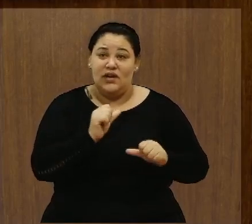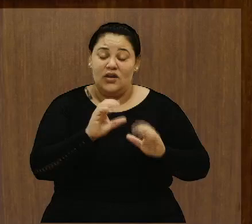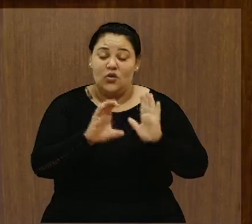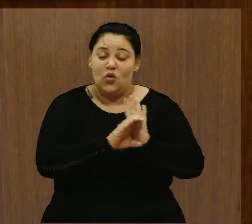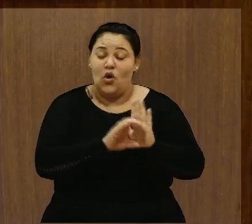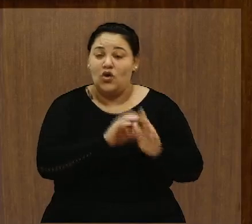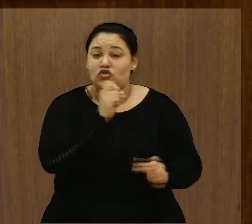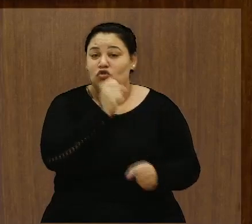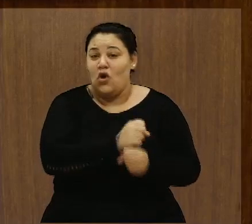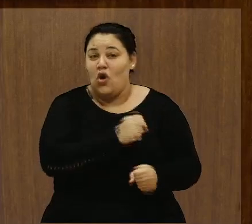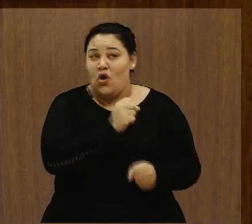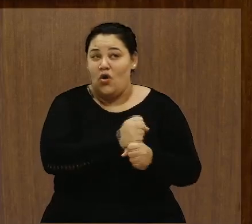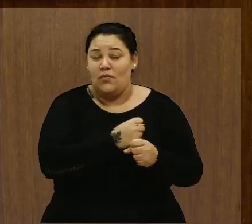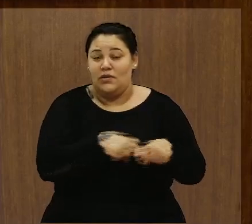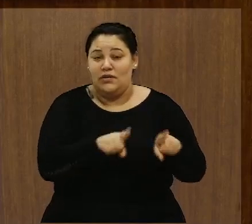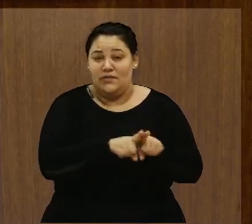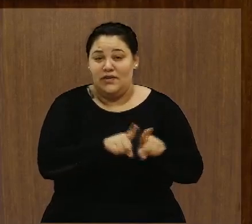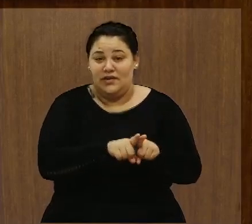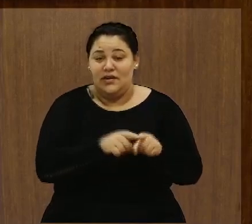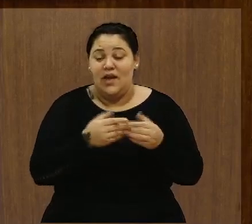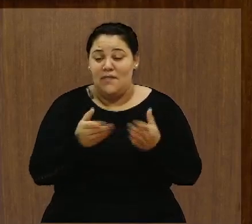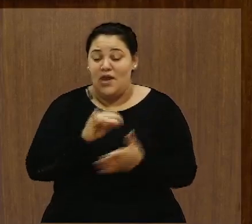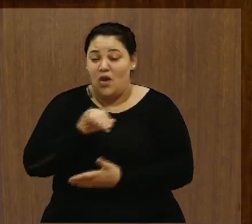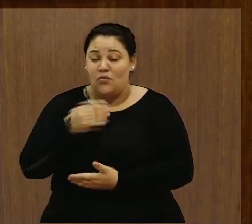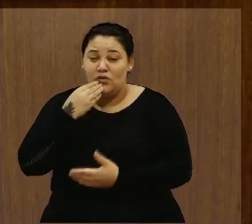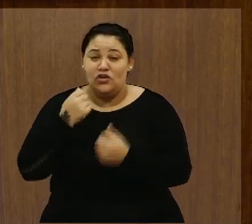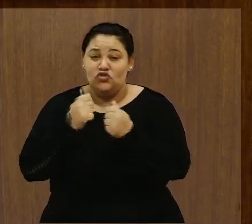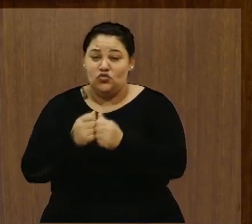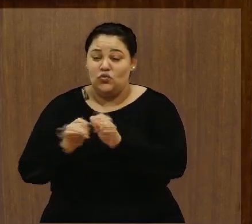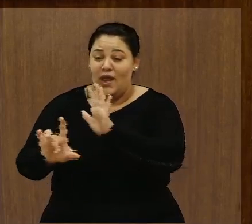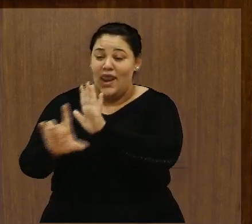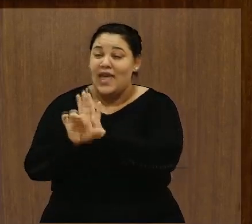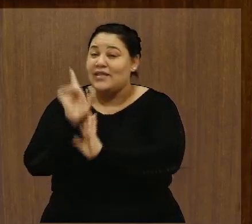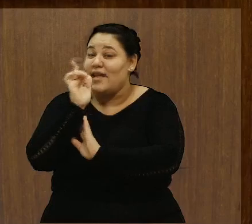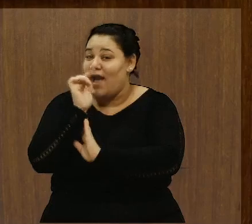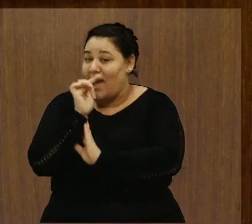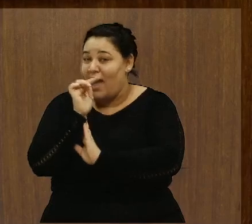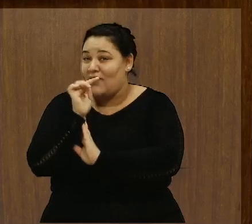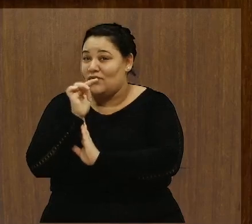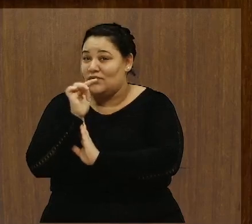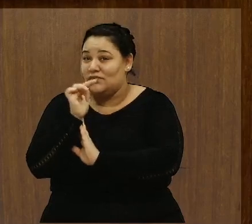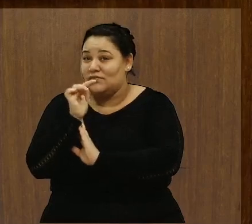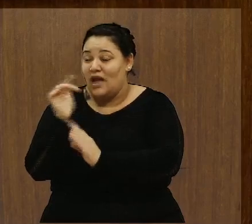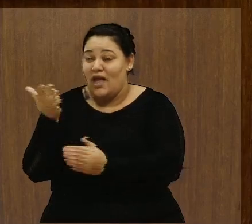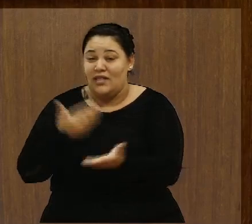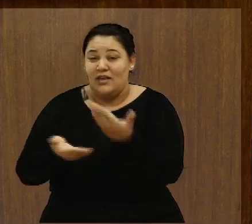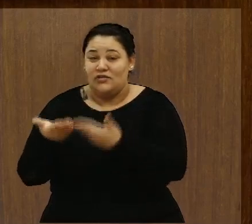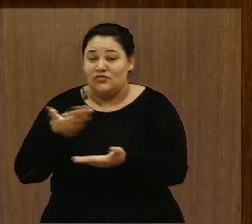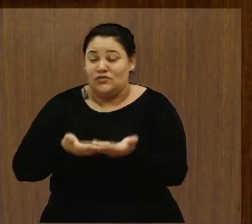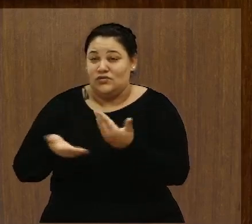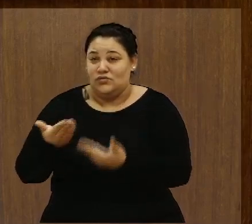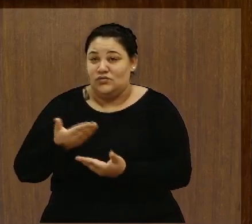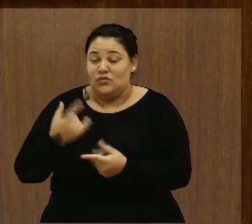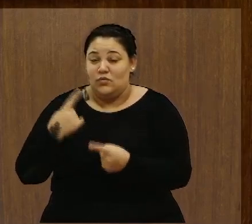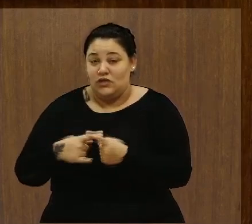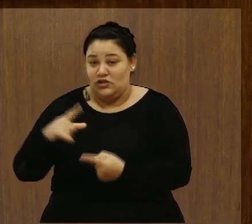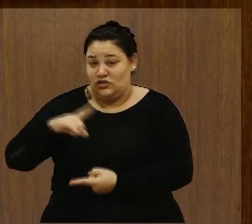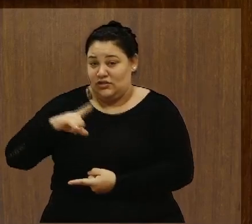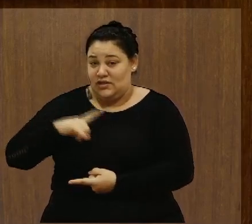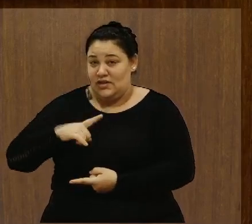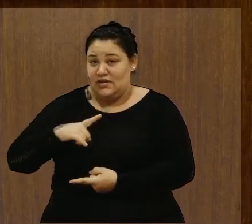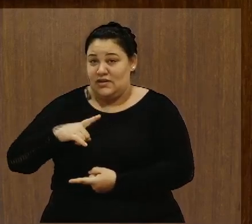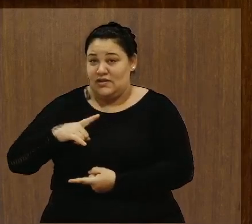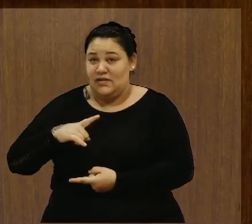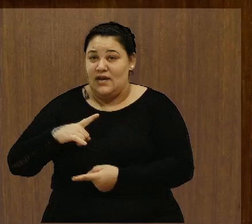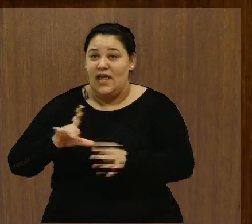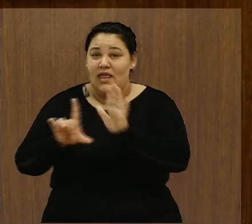Obras e aberta a possibilidade, junto à Lei de Águas, de consulta prévia. Porque nós temos a Lei de Acesso à Informação, mas